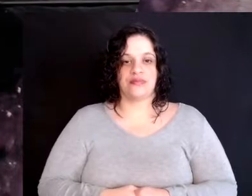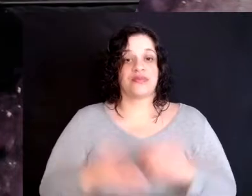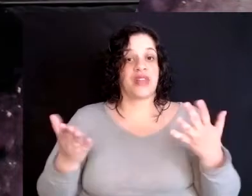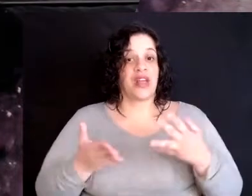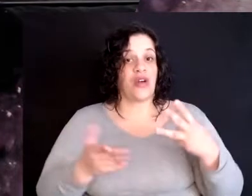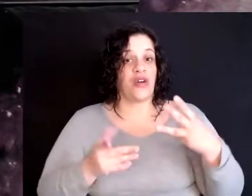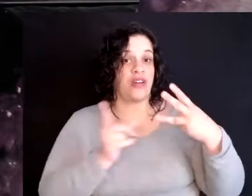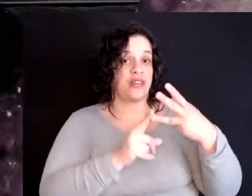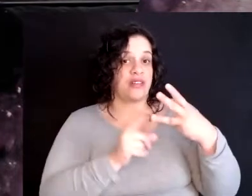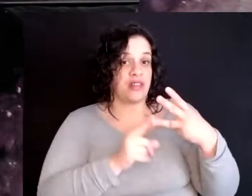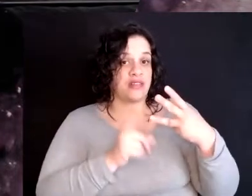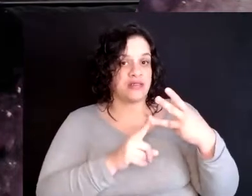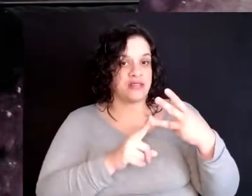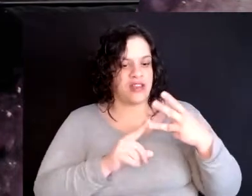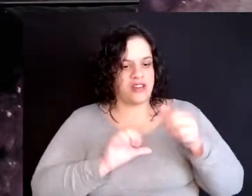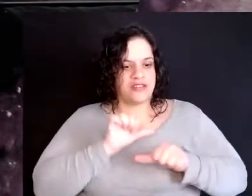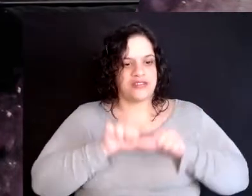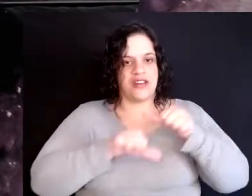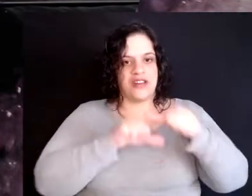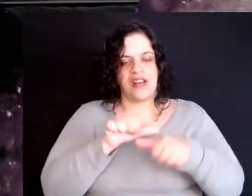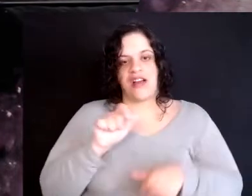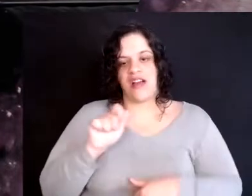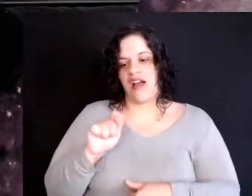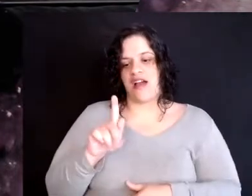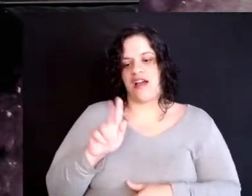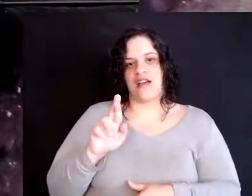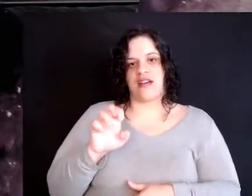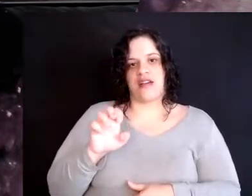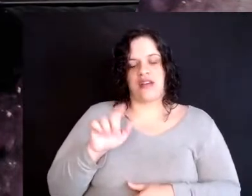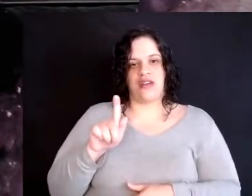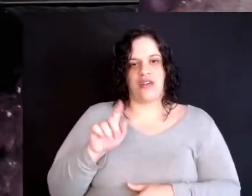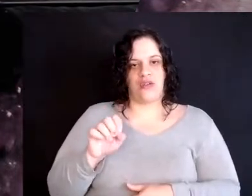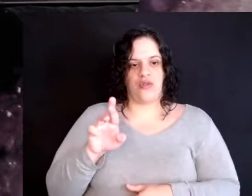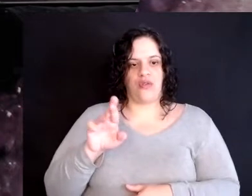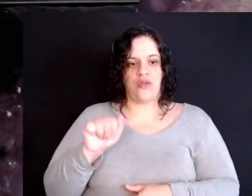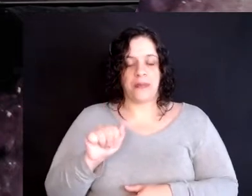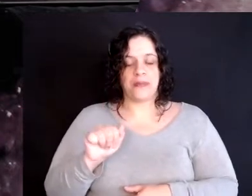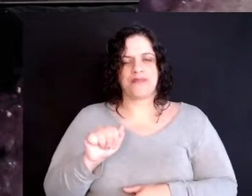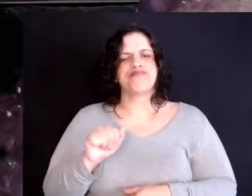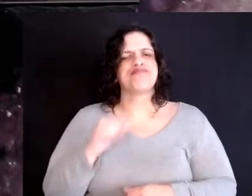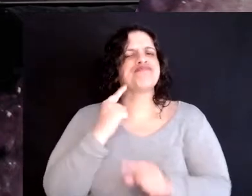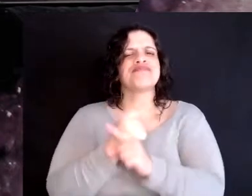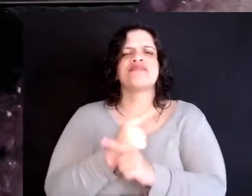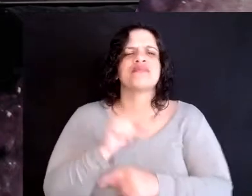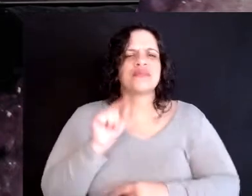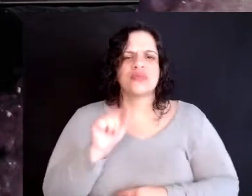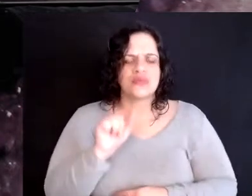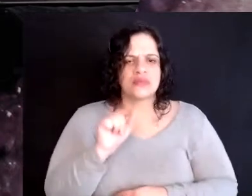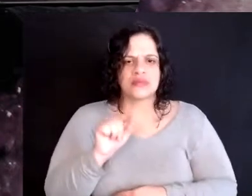Vamos para o terceiro estado da transformação de Grégora. E vamos encontrar,